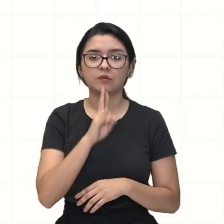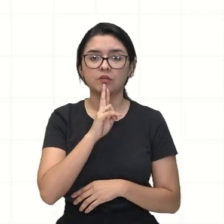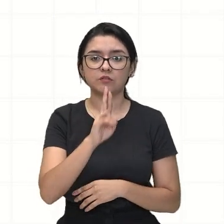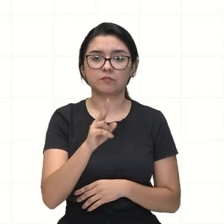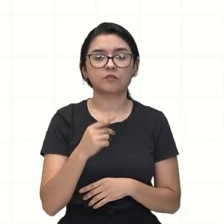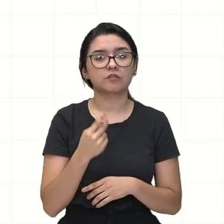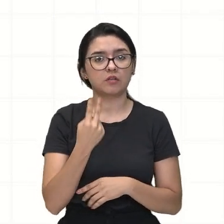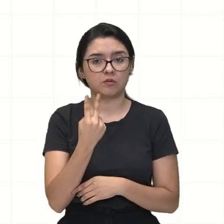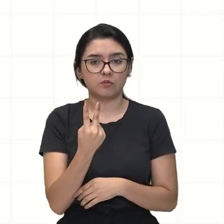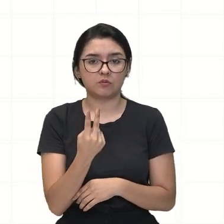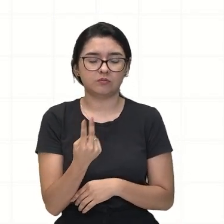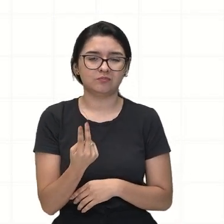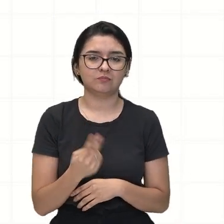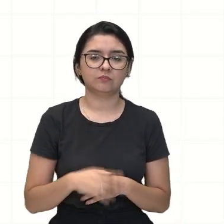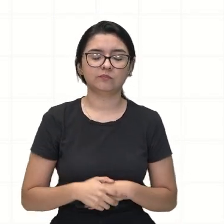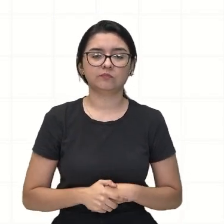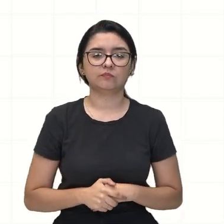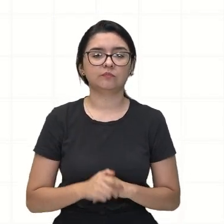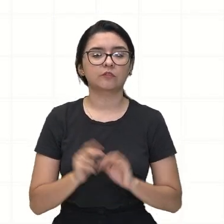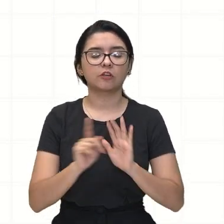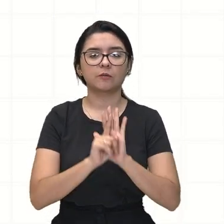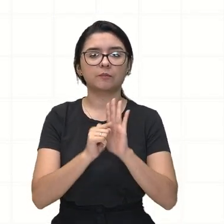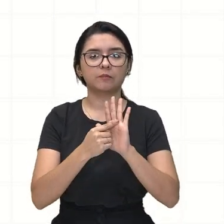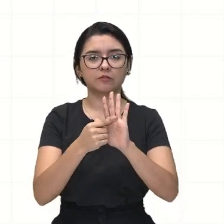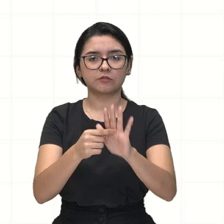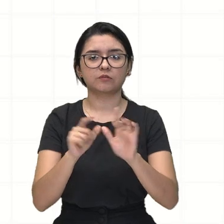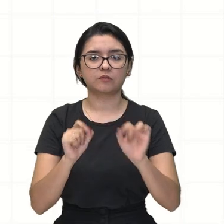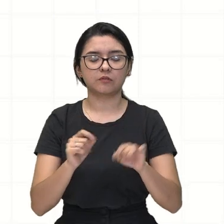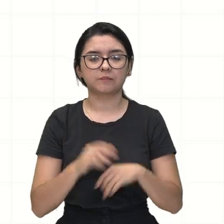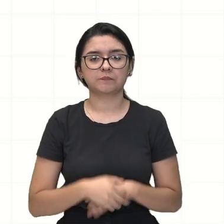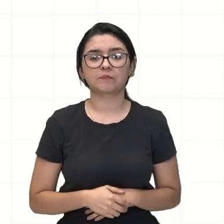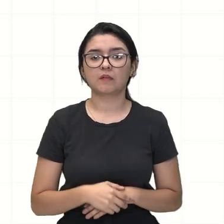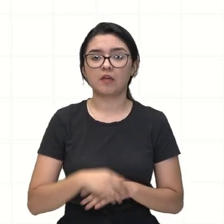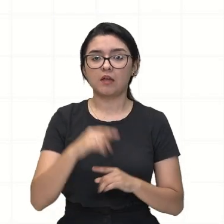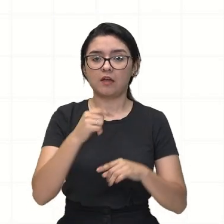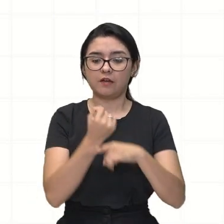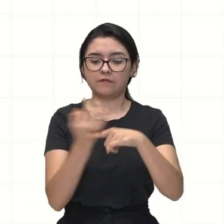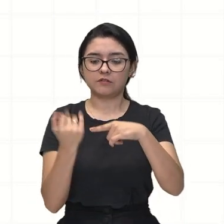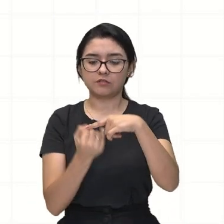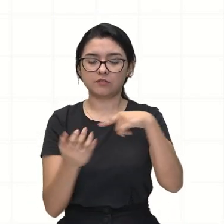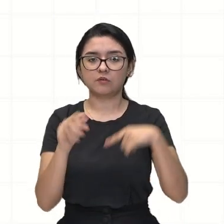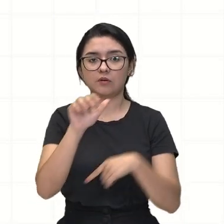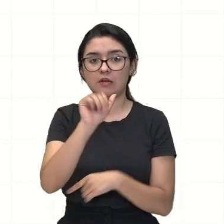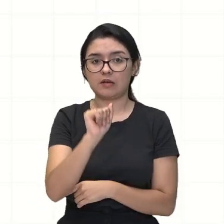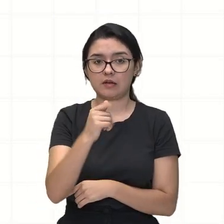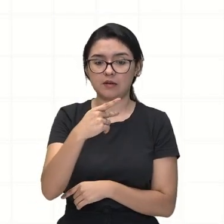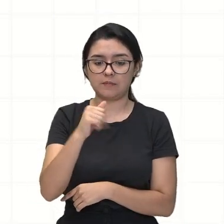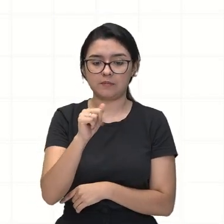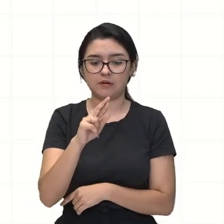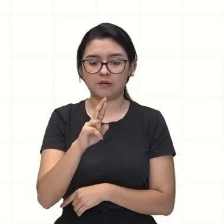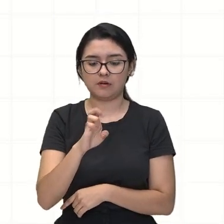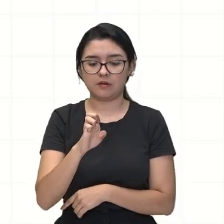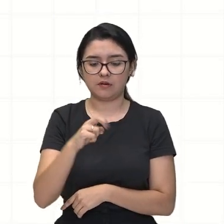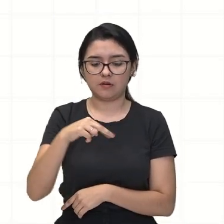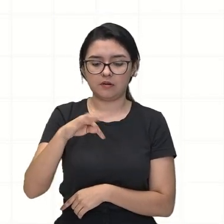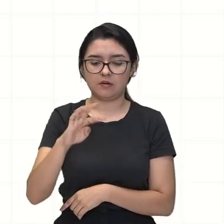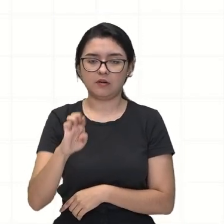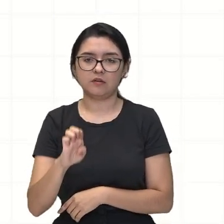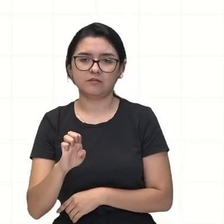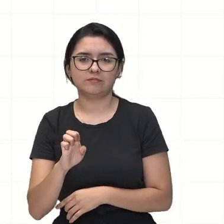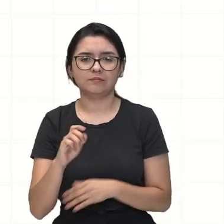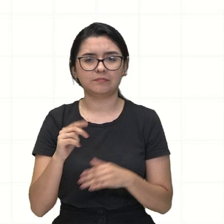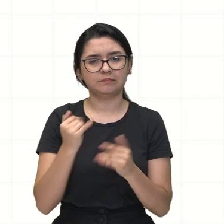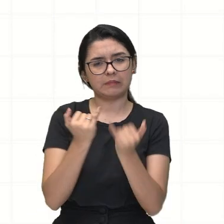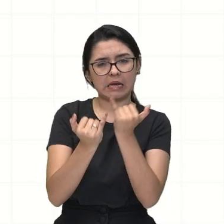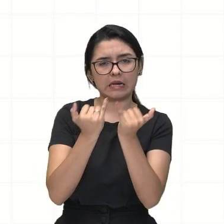seria 2. Ó. O que eu quero mostrar para você é o seguinte, ó, que a fração aparente é uma fração que aparentemente é uma fração imprópria. Perceba que